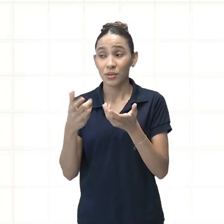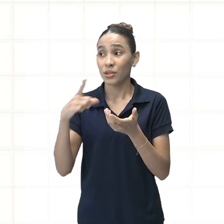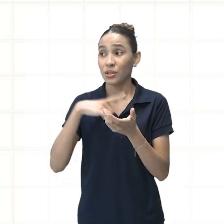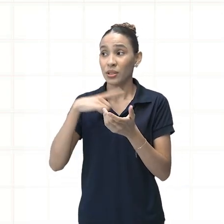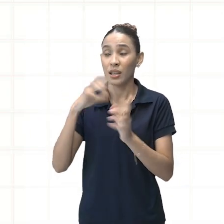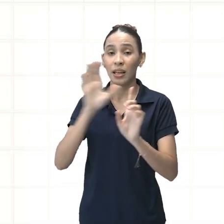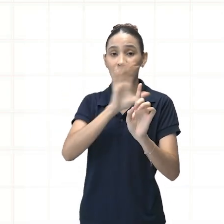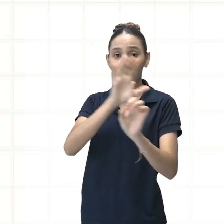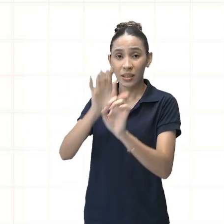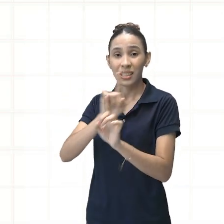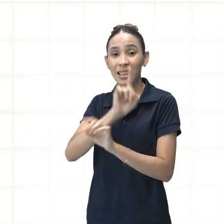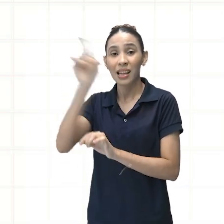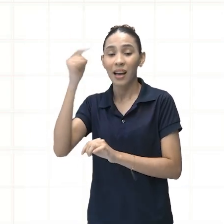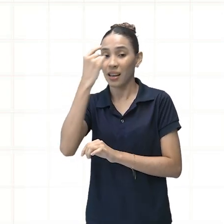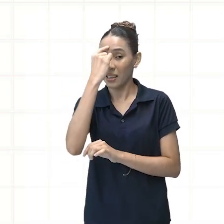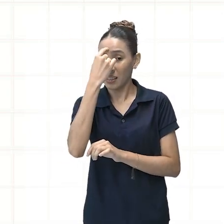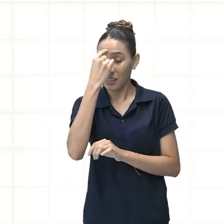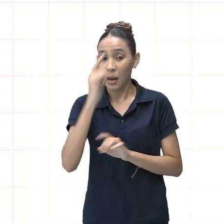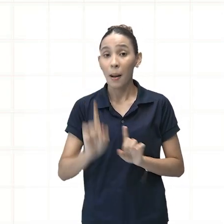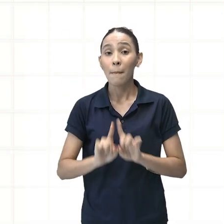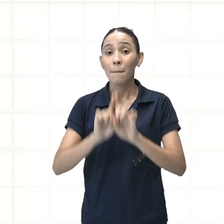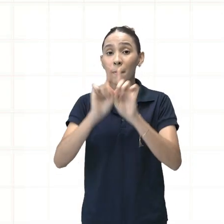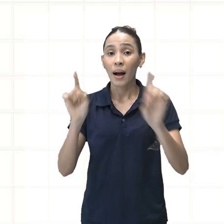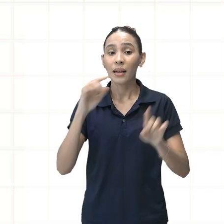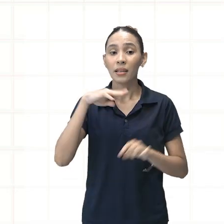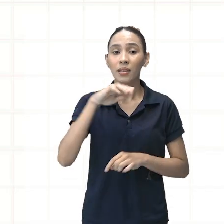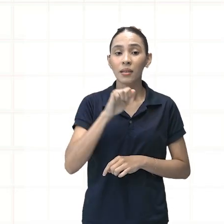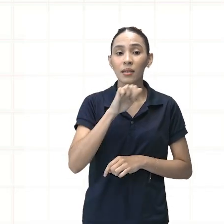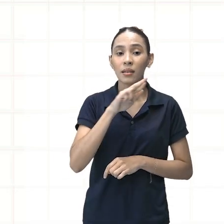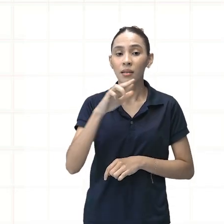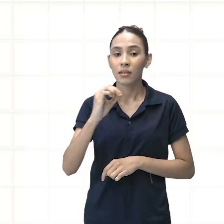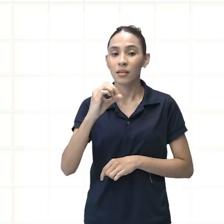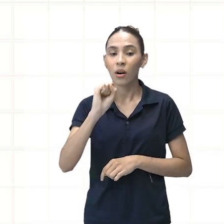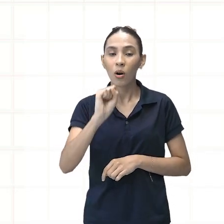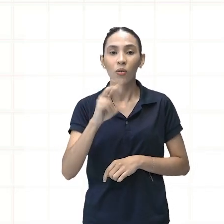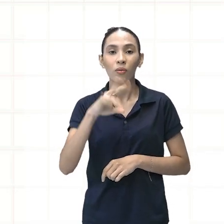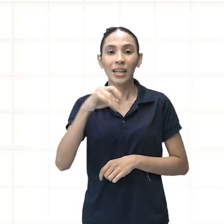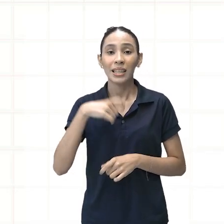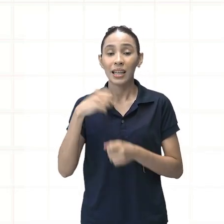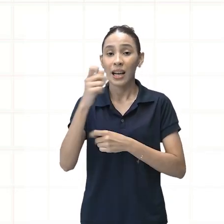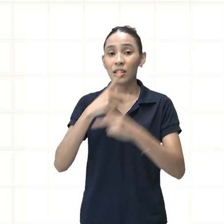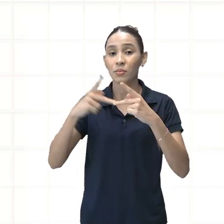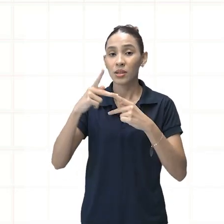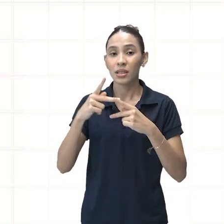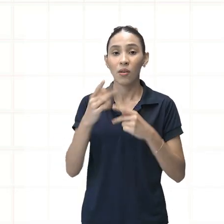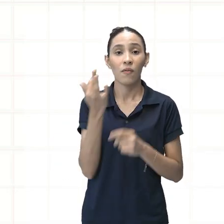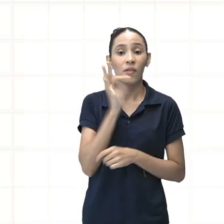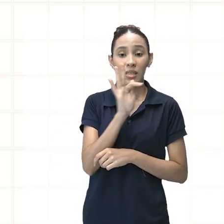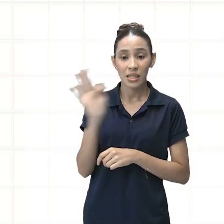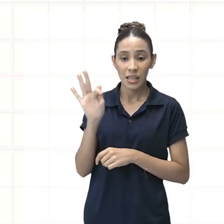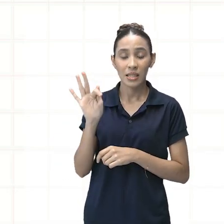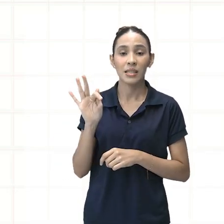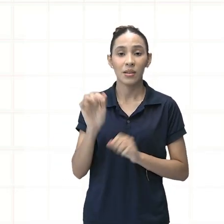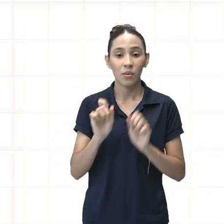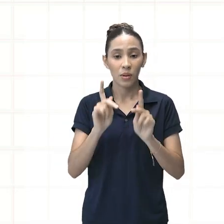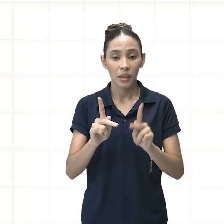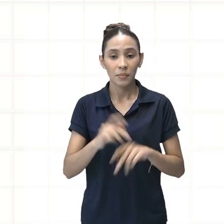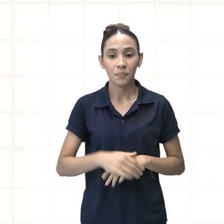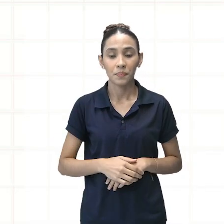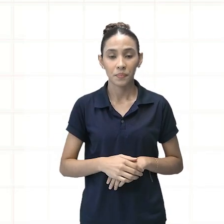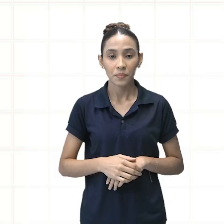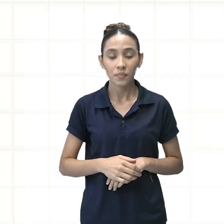grande influência, que era na Índia. Já Marrocos vai ficar sob administração francesa,